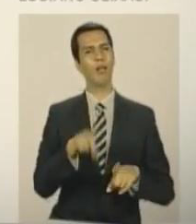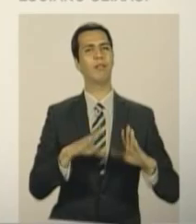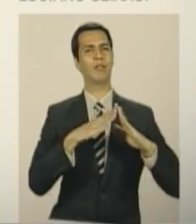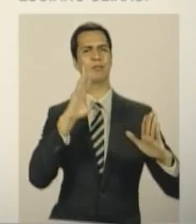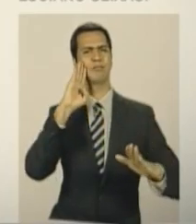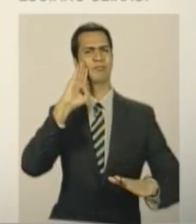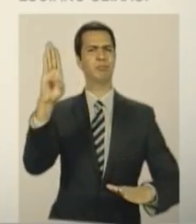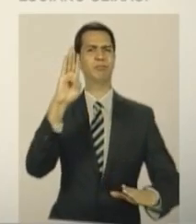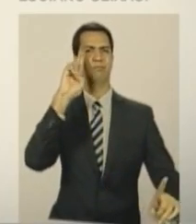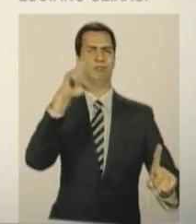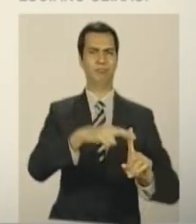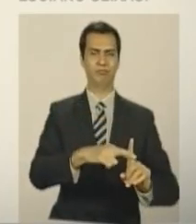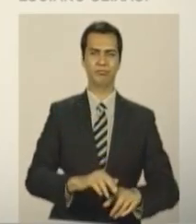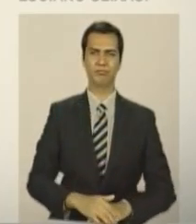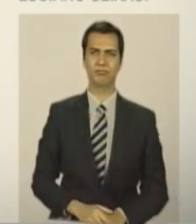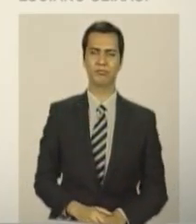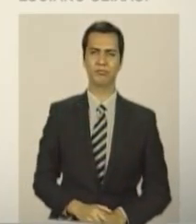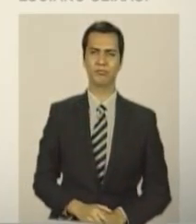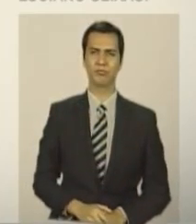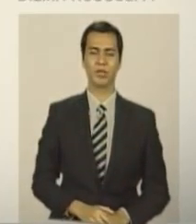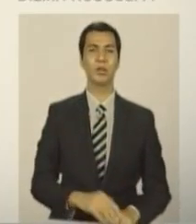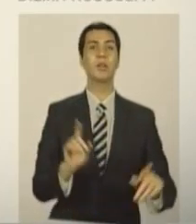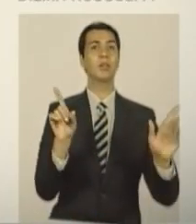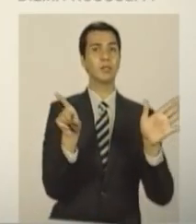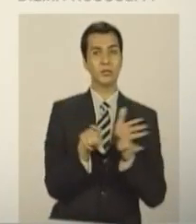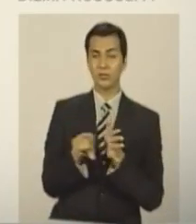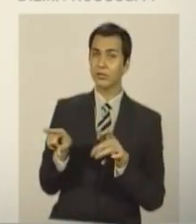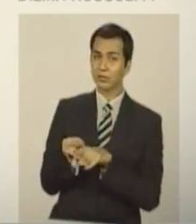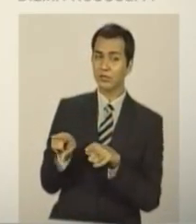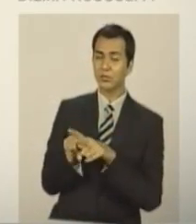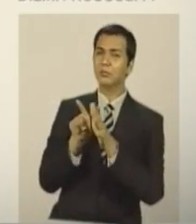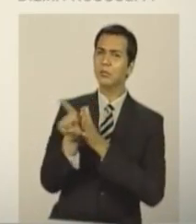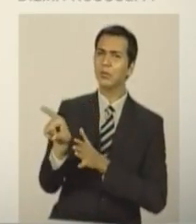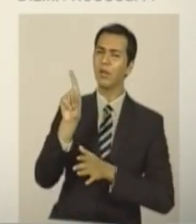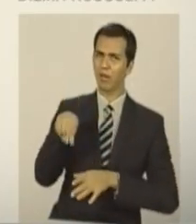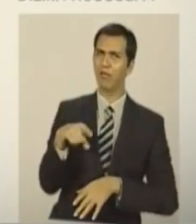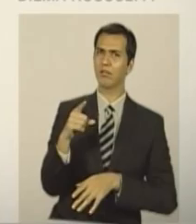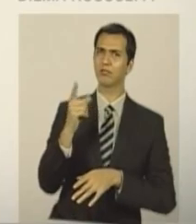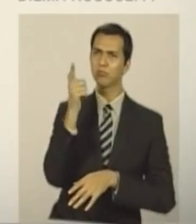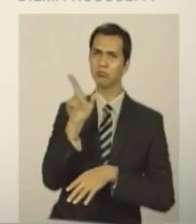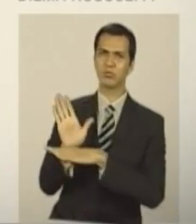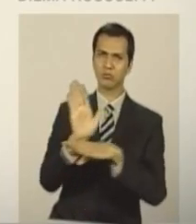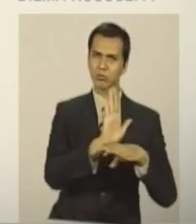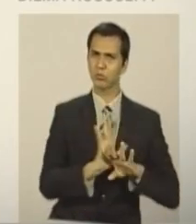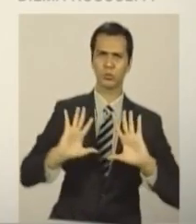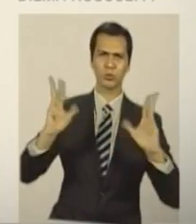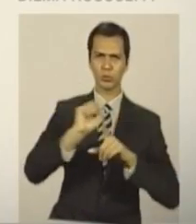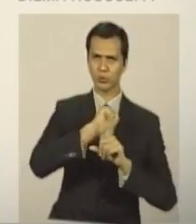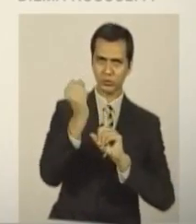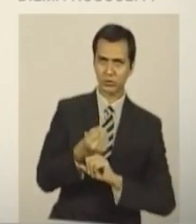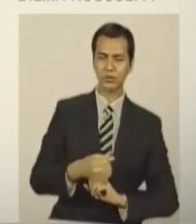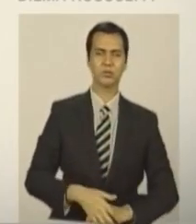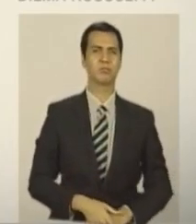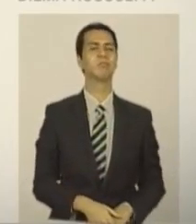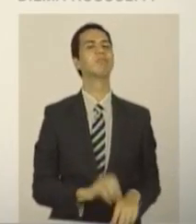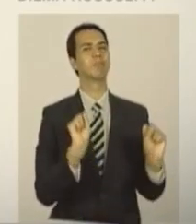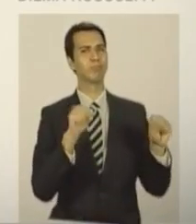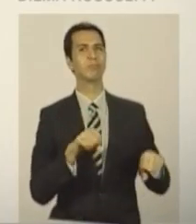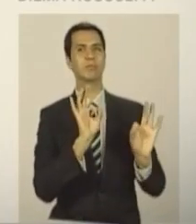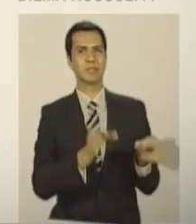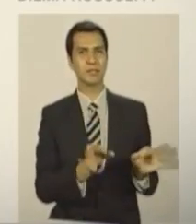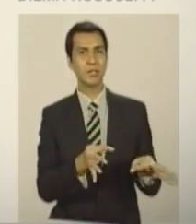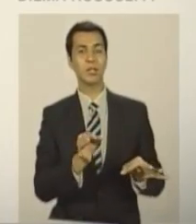também traz benefícios pra economia e para toda a sociedade, não é? É isso aí, Luciano. Os investimentos na construção civil beneficiam